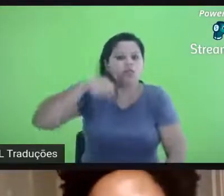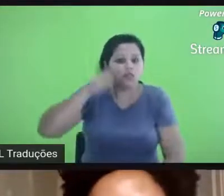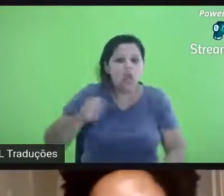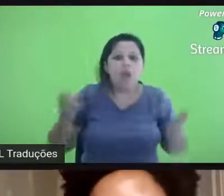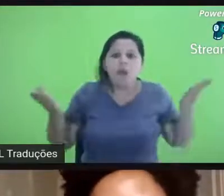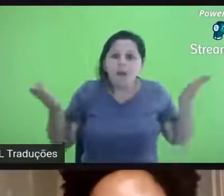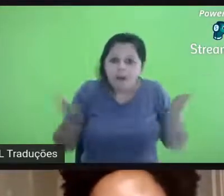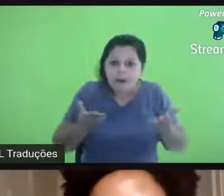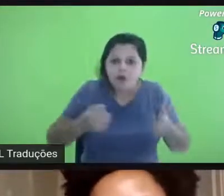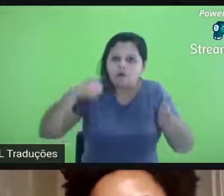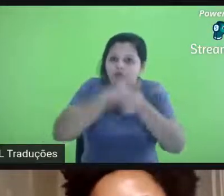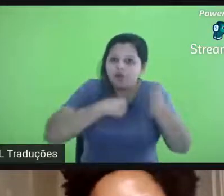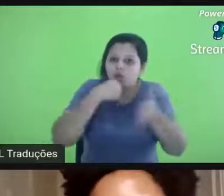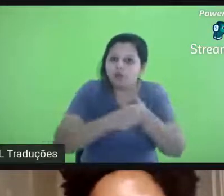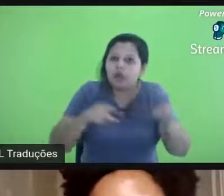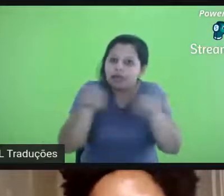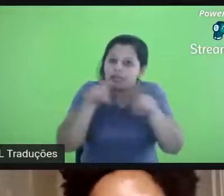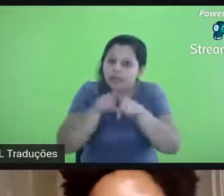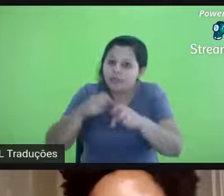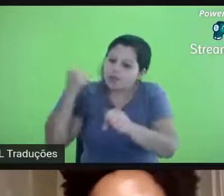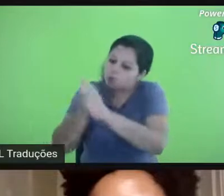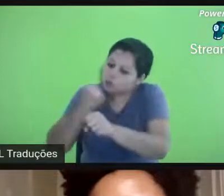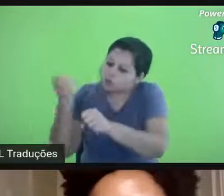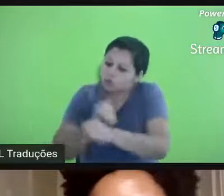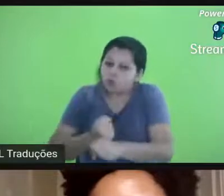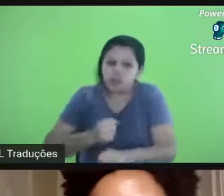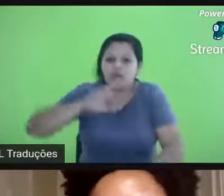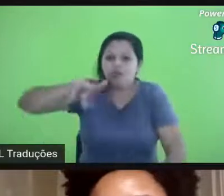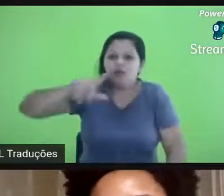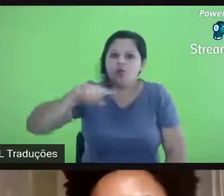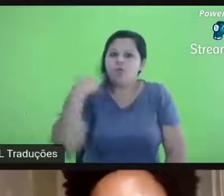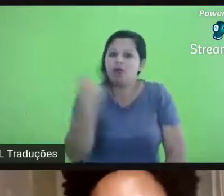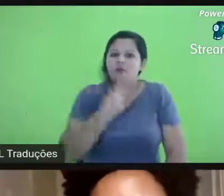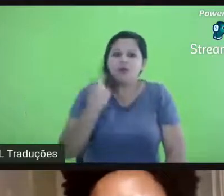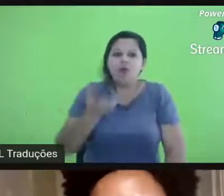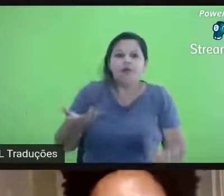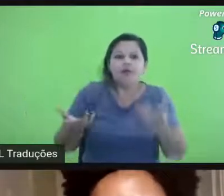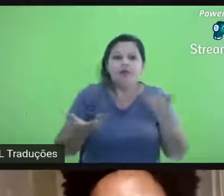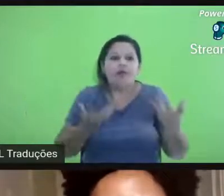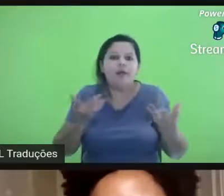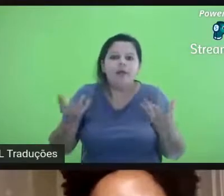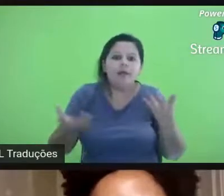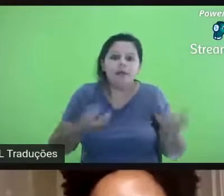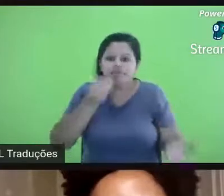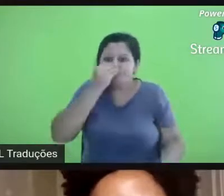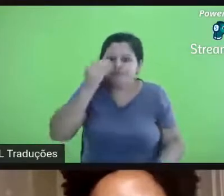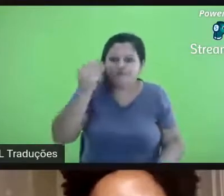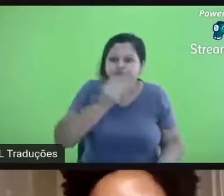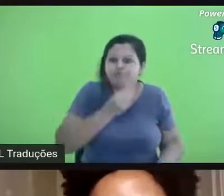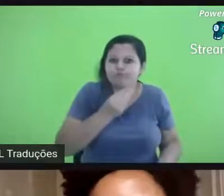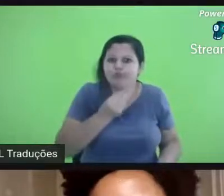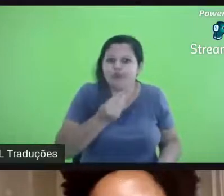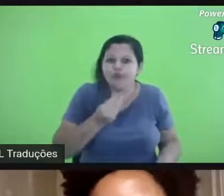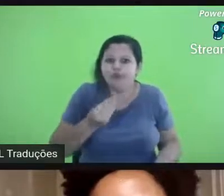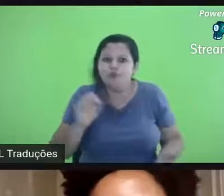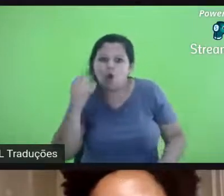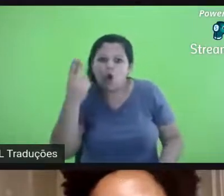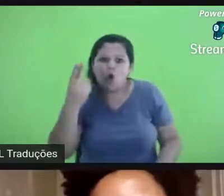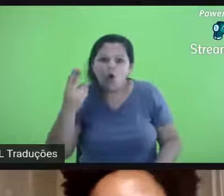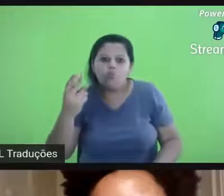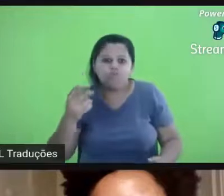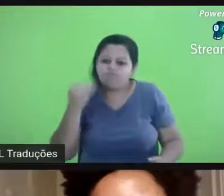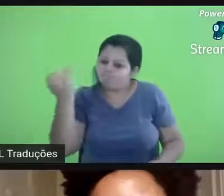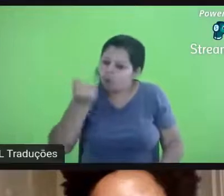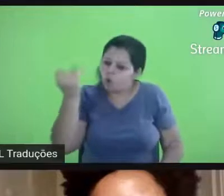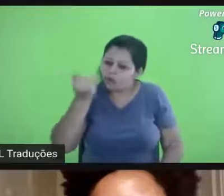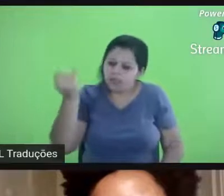propositiva, construtiva, não seremos mais café com leite enquanto vocês passam a bola de um para o outro e com a narrativa de